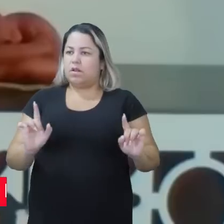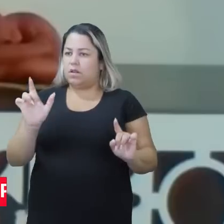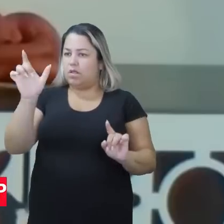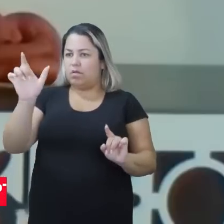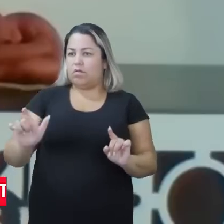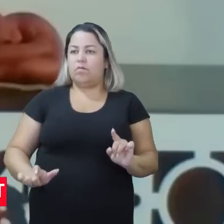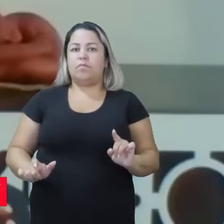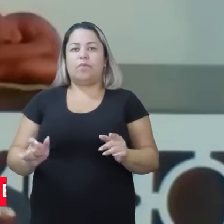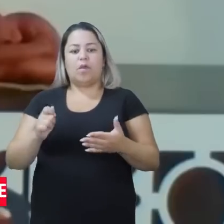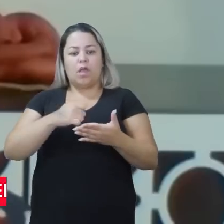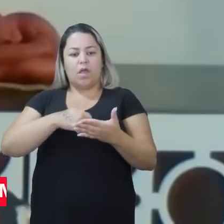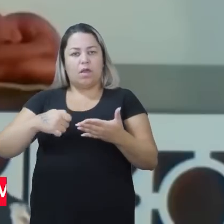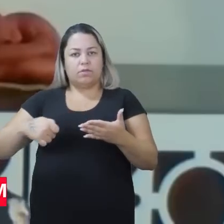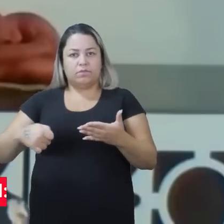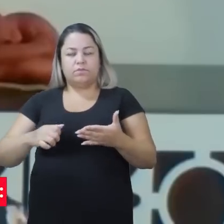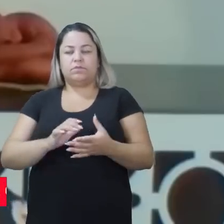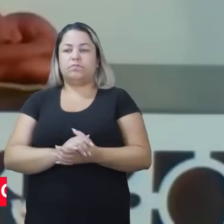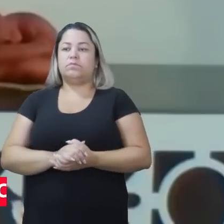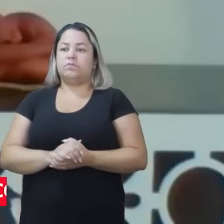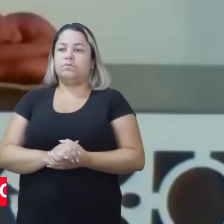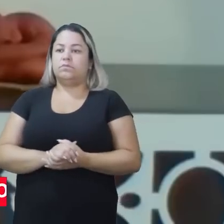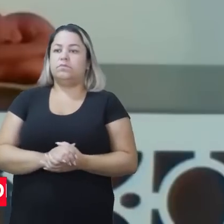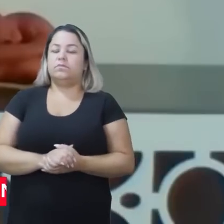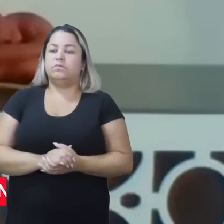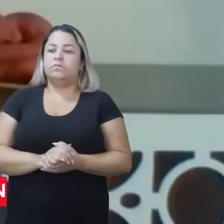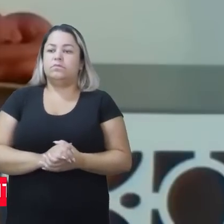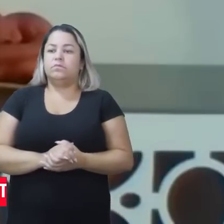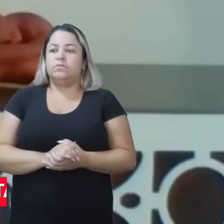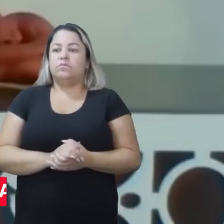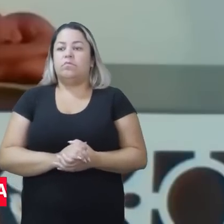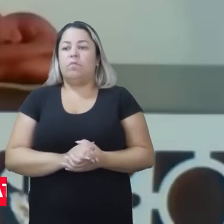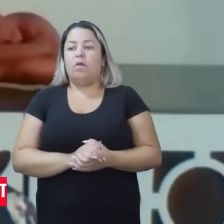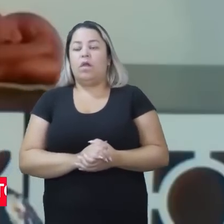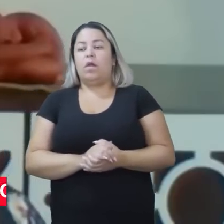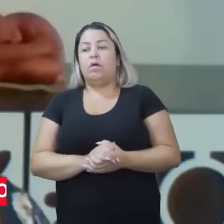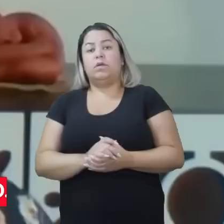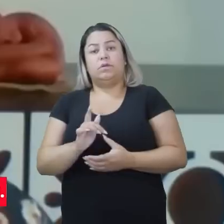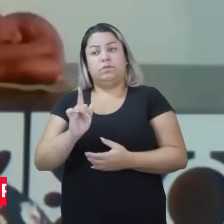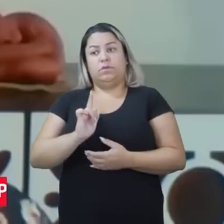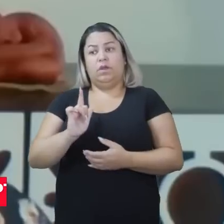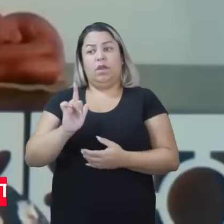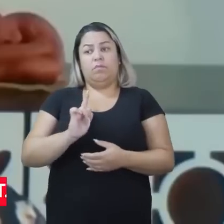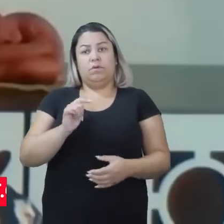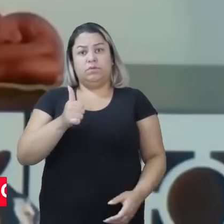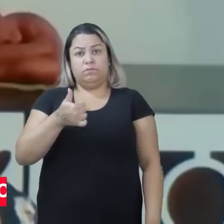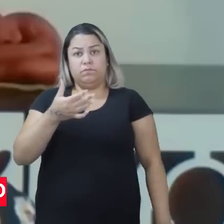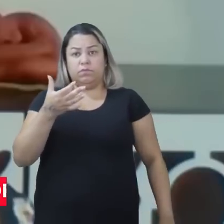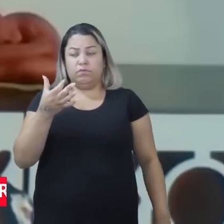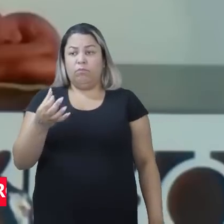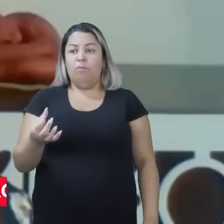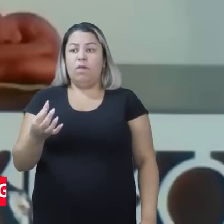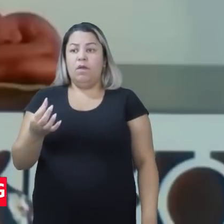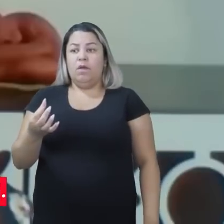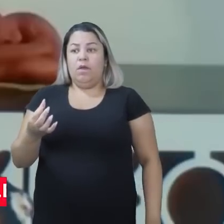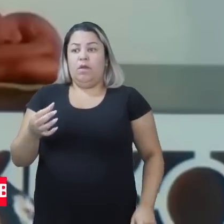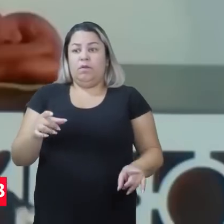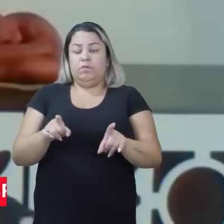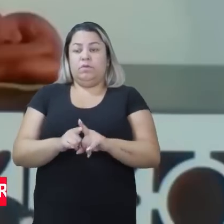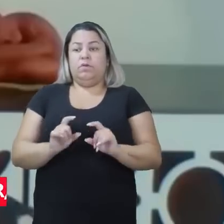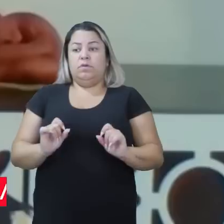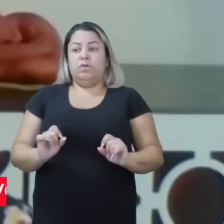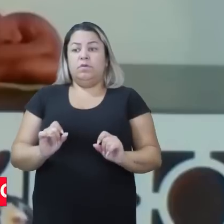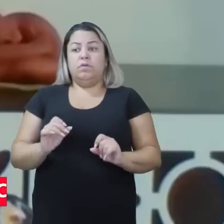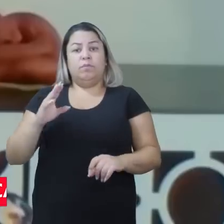até anotei aqui em algum lugar, nós temos 16, né? Ao tempo